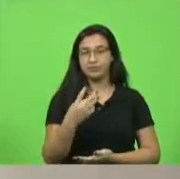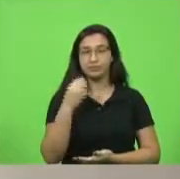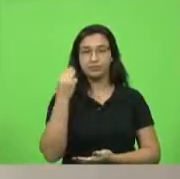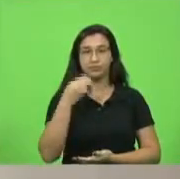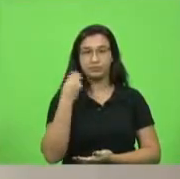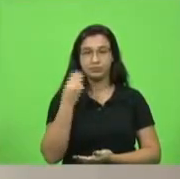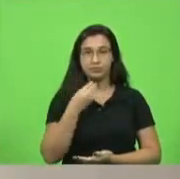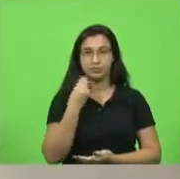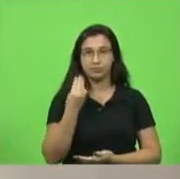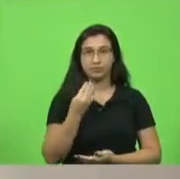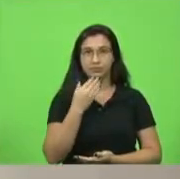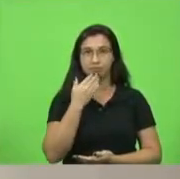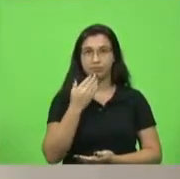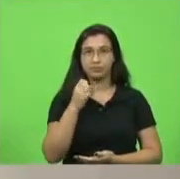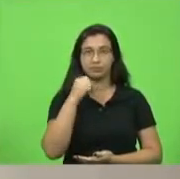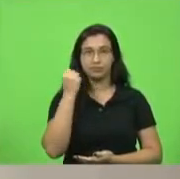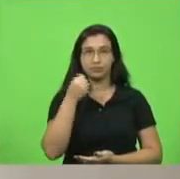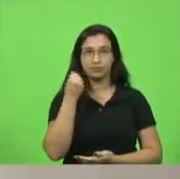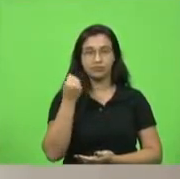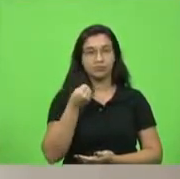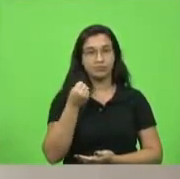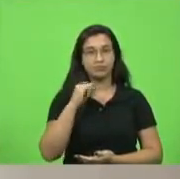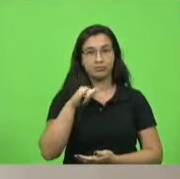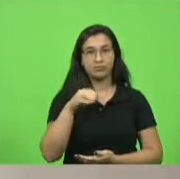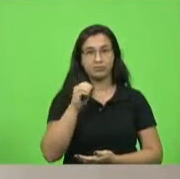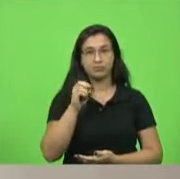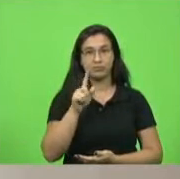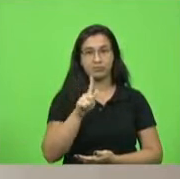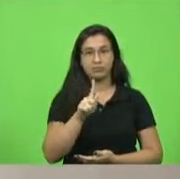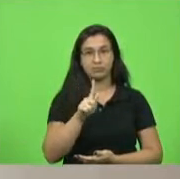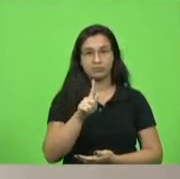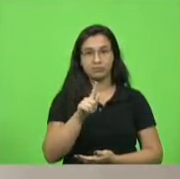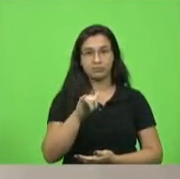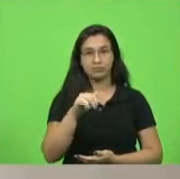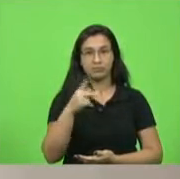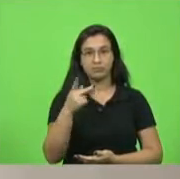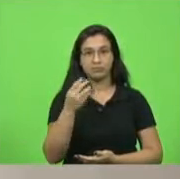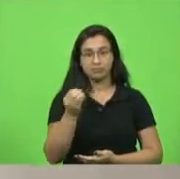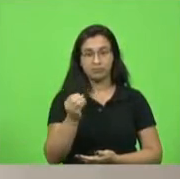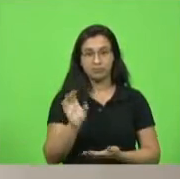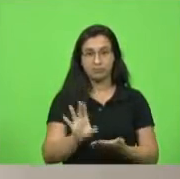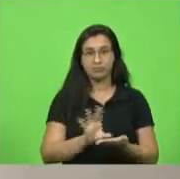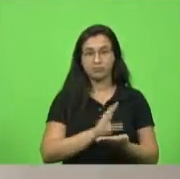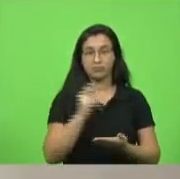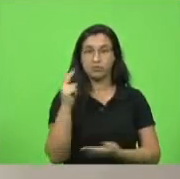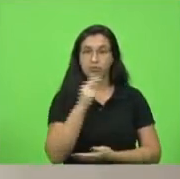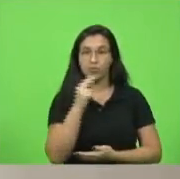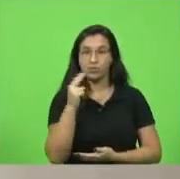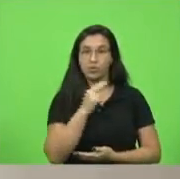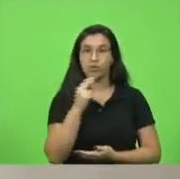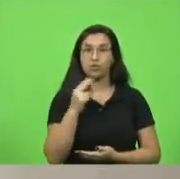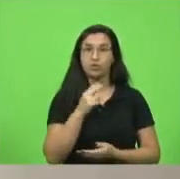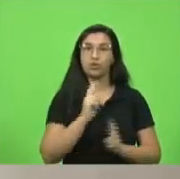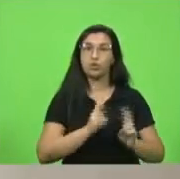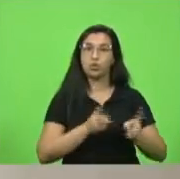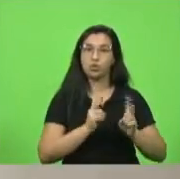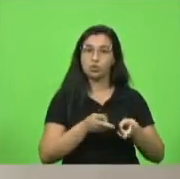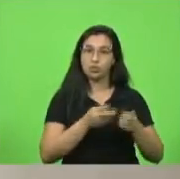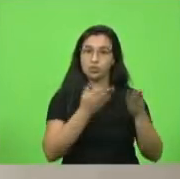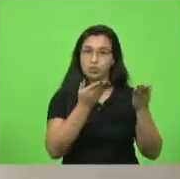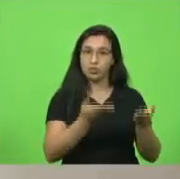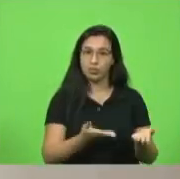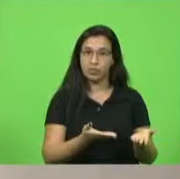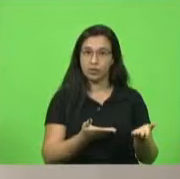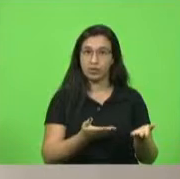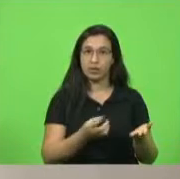Machado, apelando ao senador Jorginho Melo e à deputada federal Carmen Zanotto pela urgente captação de recursos financeiros visando a continuidade da execução da